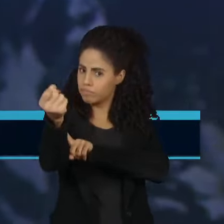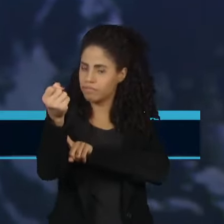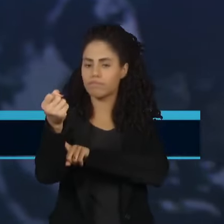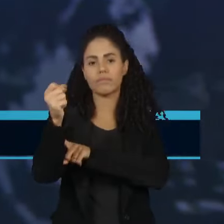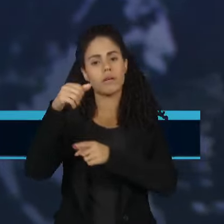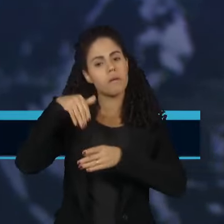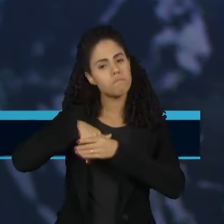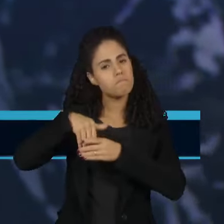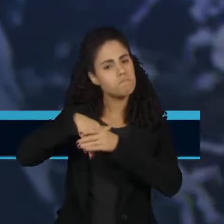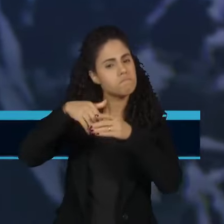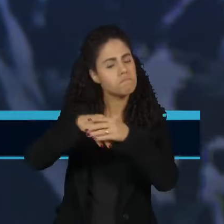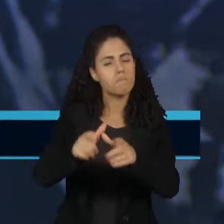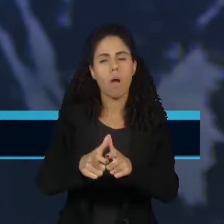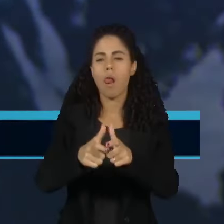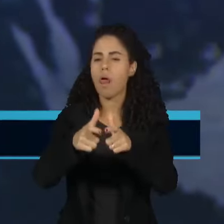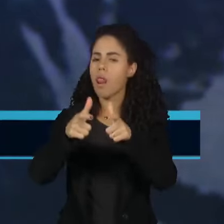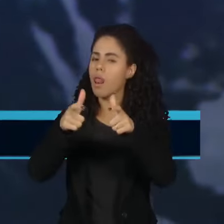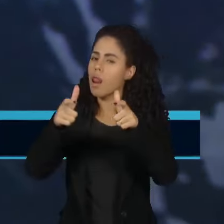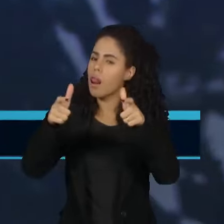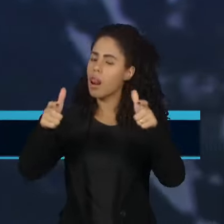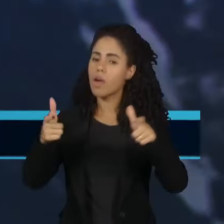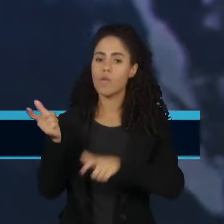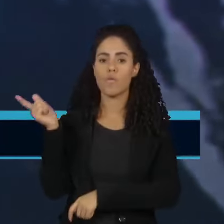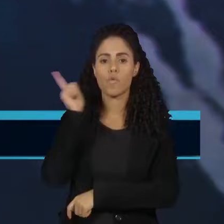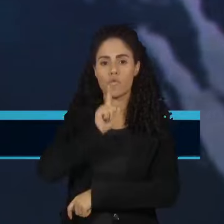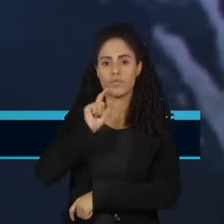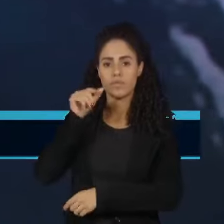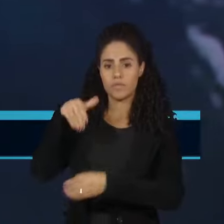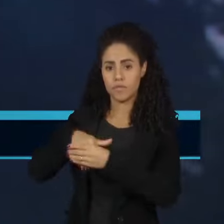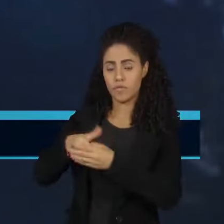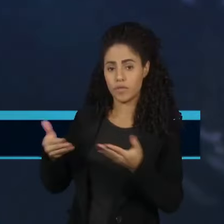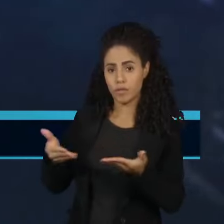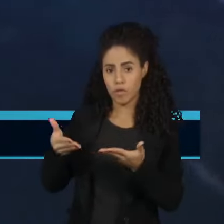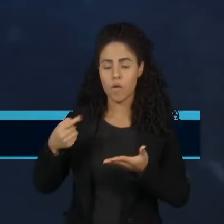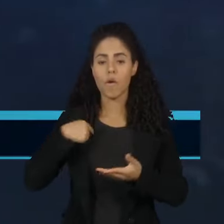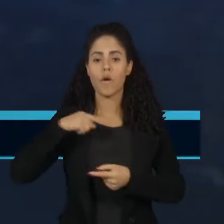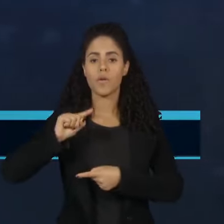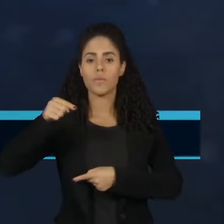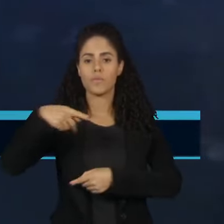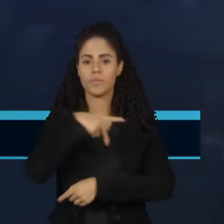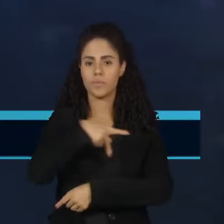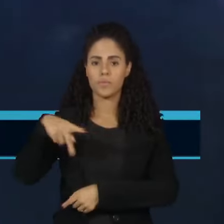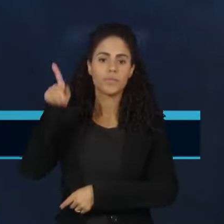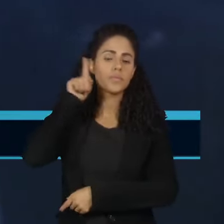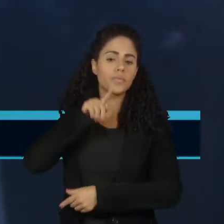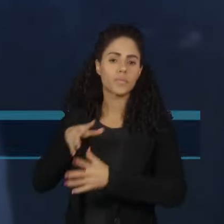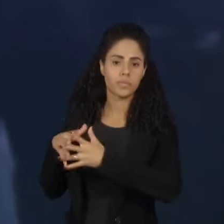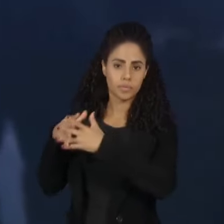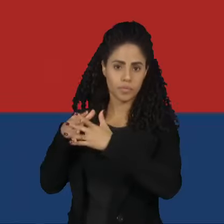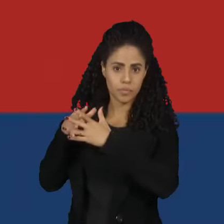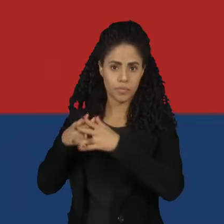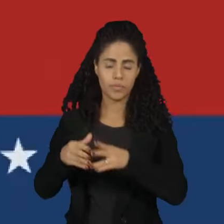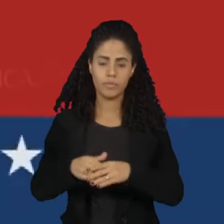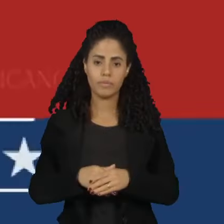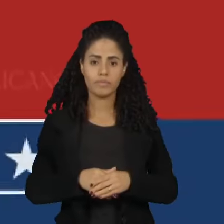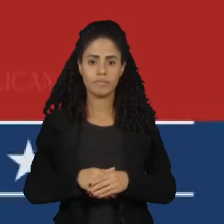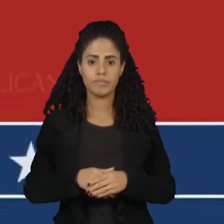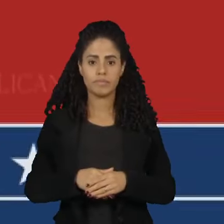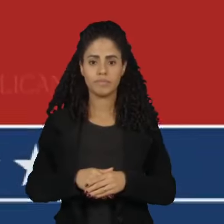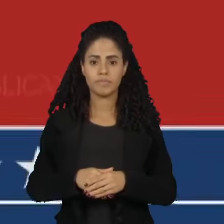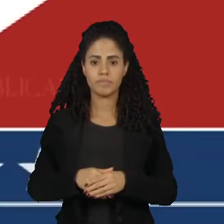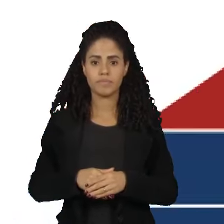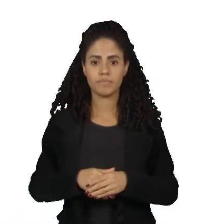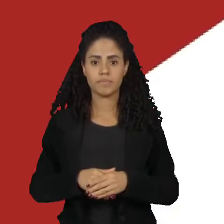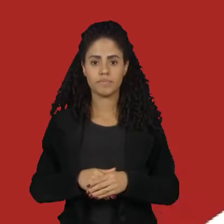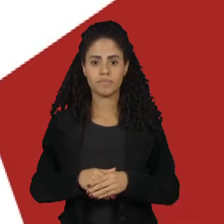esmagadora, ultrapassou o número mínimo de delegados no colégio eleitoral. E é o próximo presidente dos Estados Unidos.